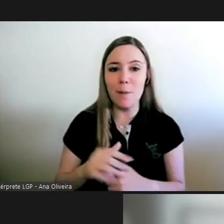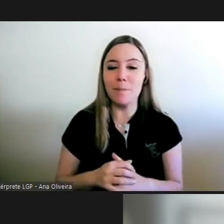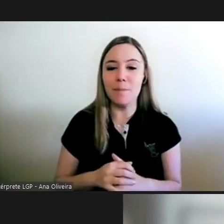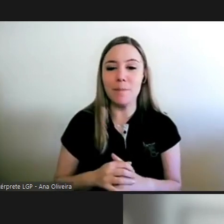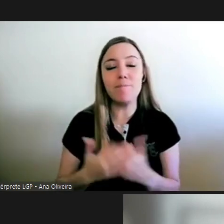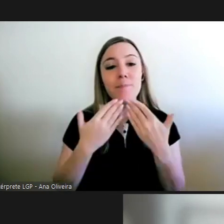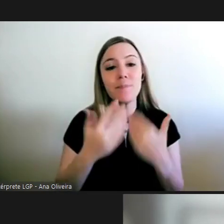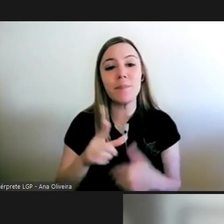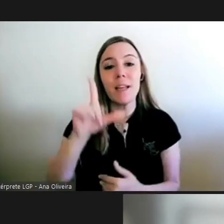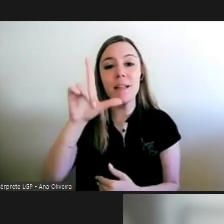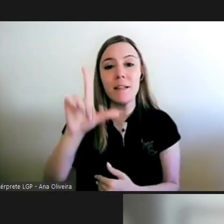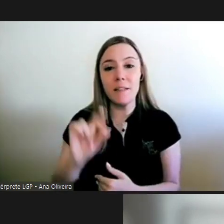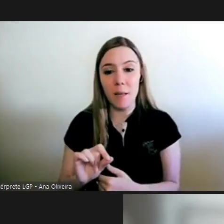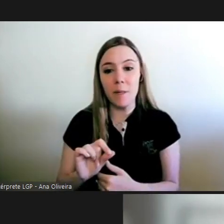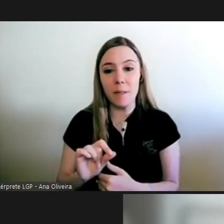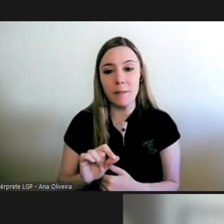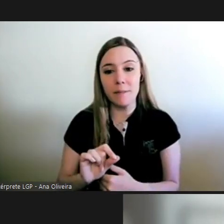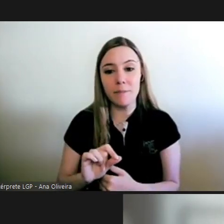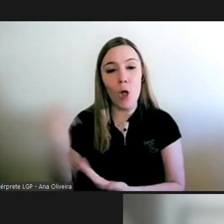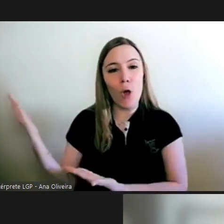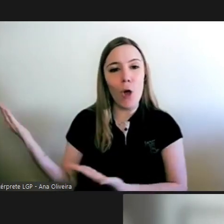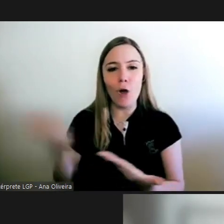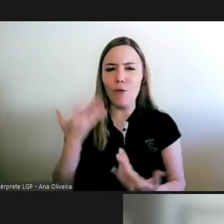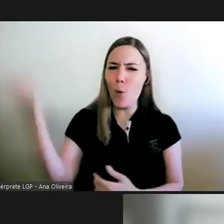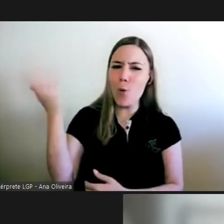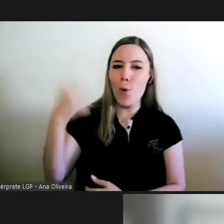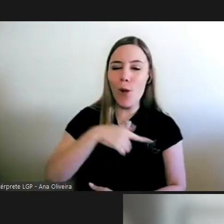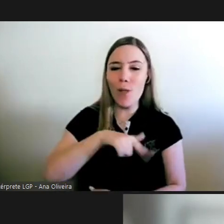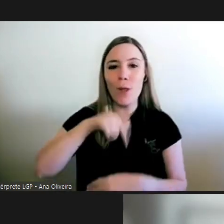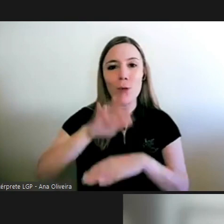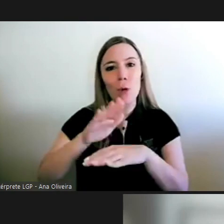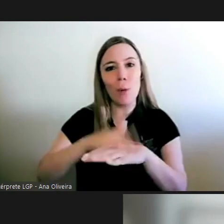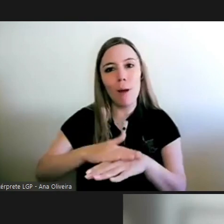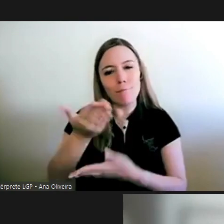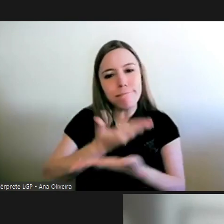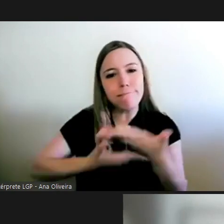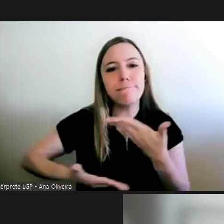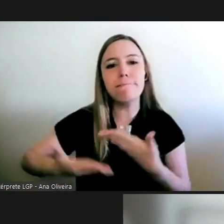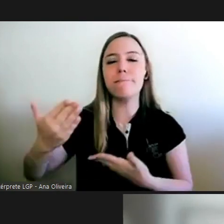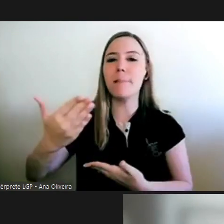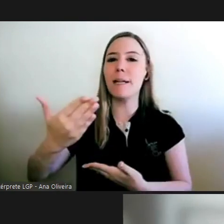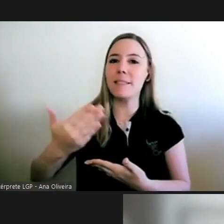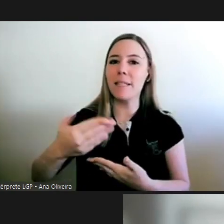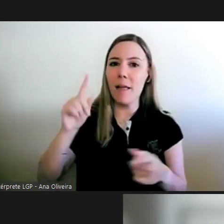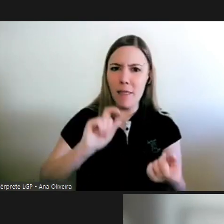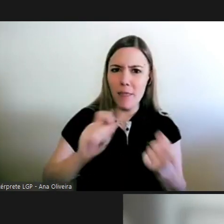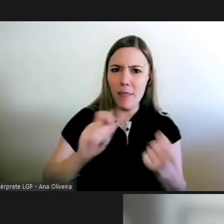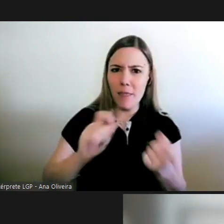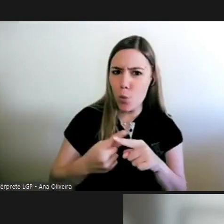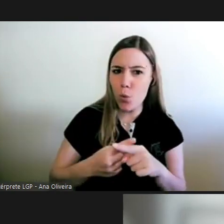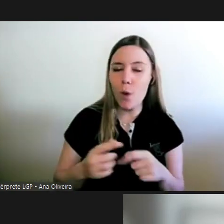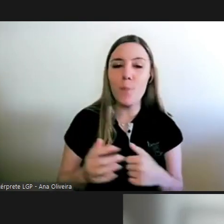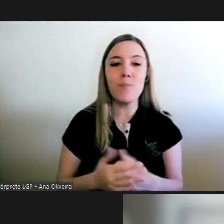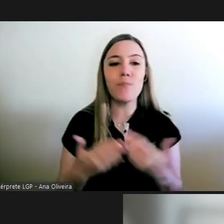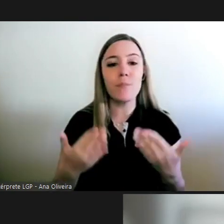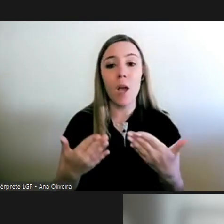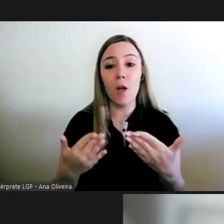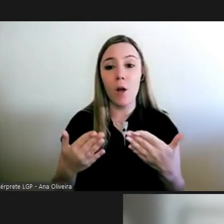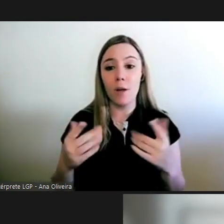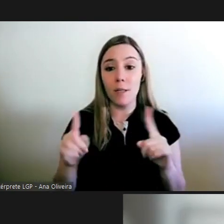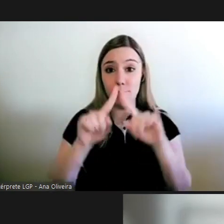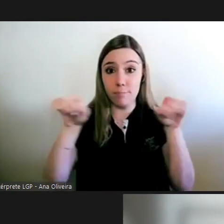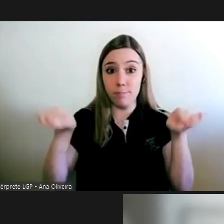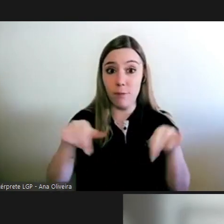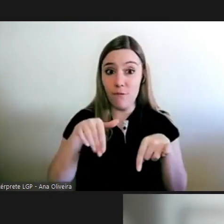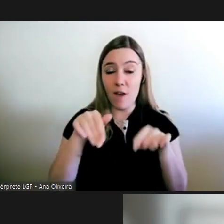Agradecemos também aos nossos distintos convidados pela partilha e contributo para este debate tão interessante. Vamos agora passar no ecrã um inquérito